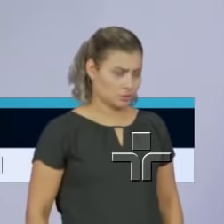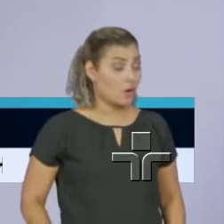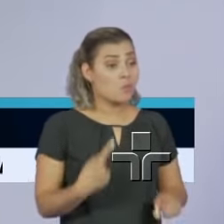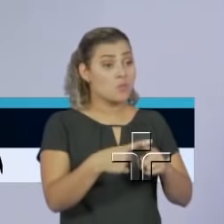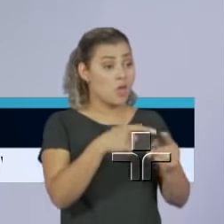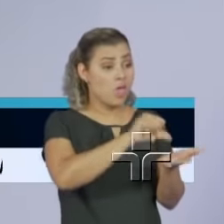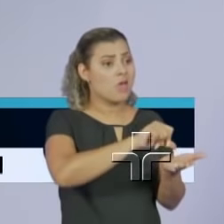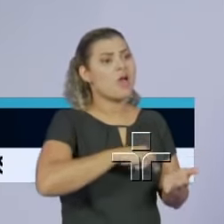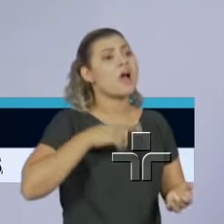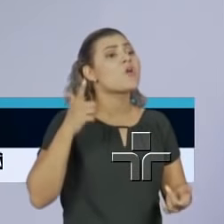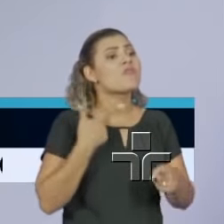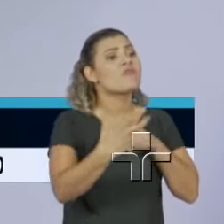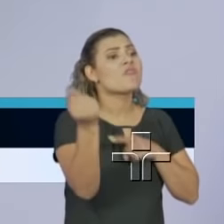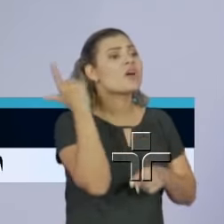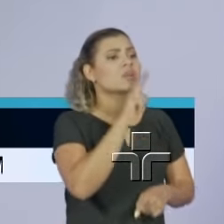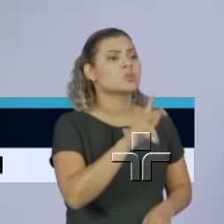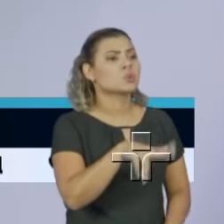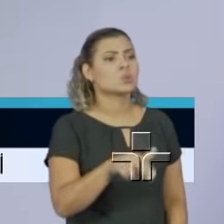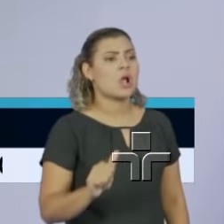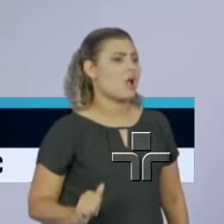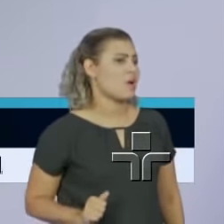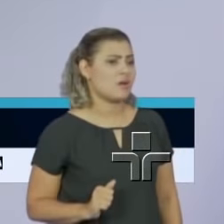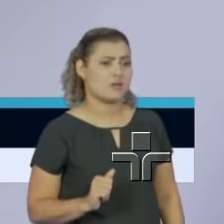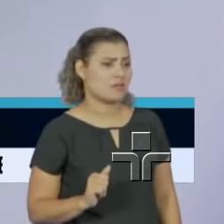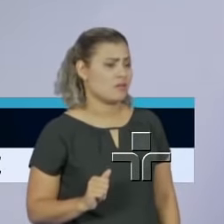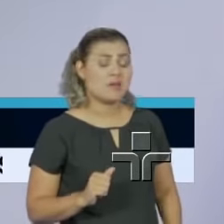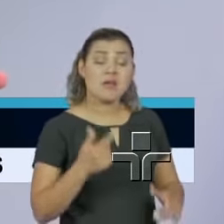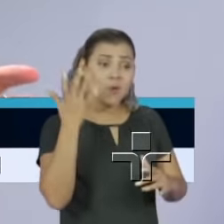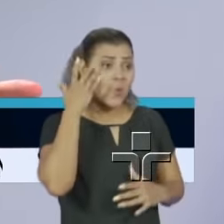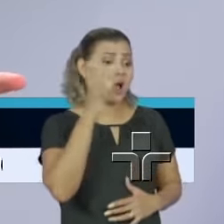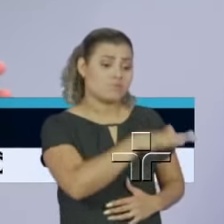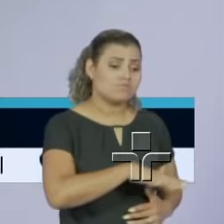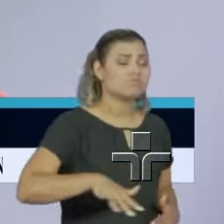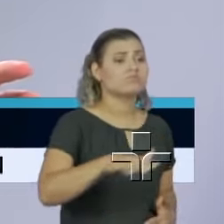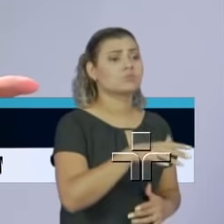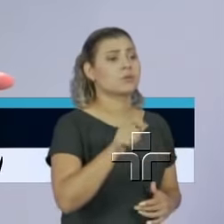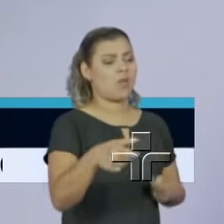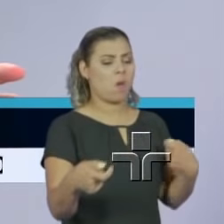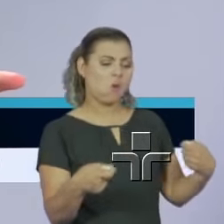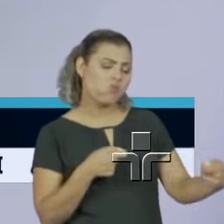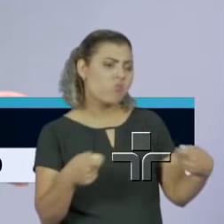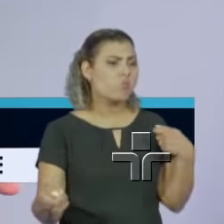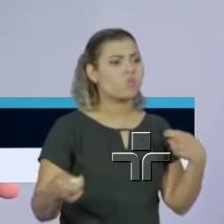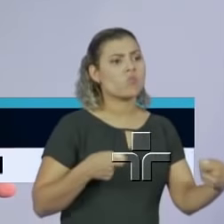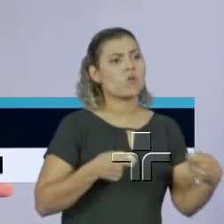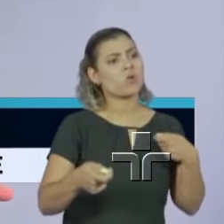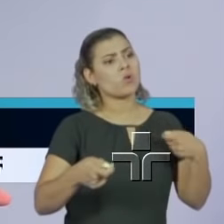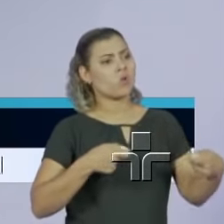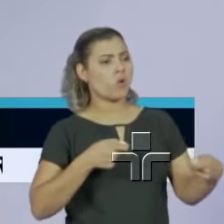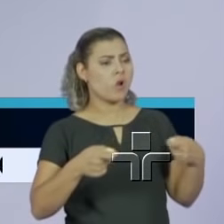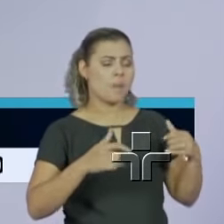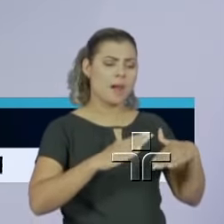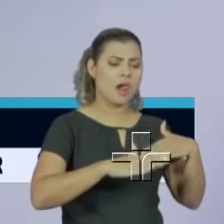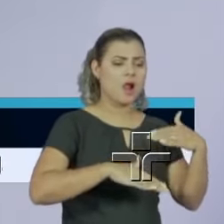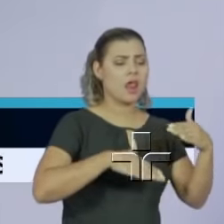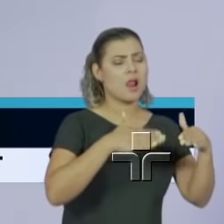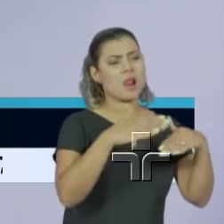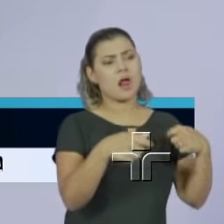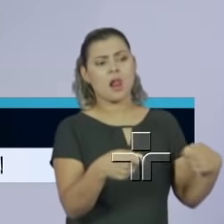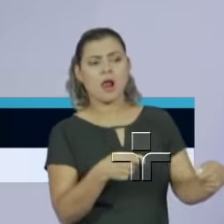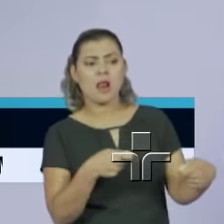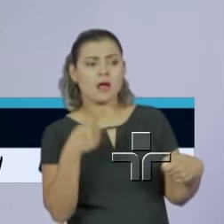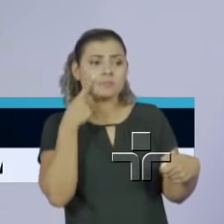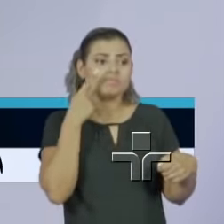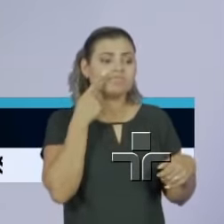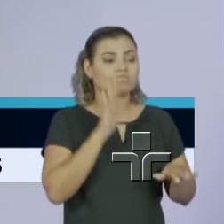vencer. Eu acredito, acho mais provável um cenário em que os conflitos vão recrudescendo,